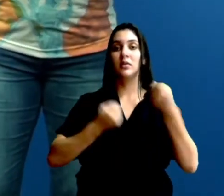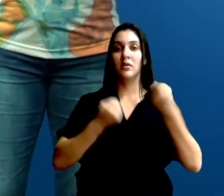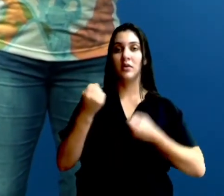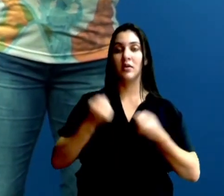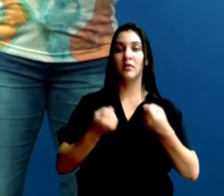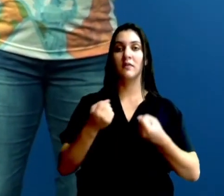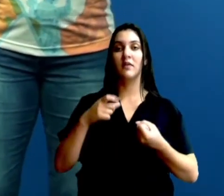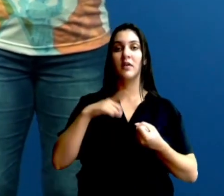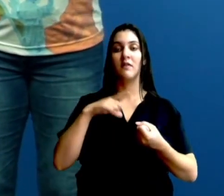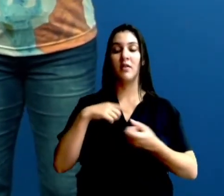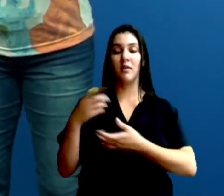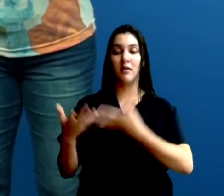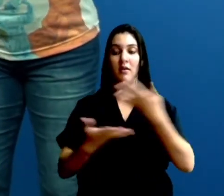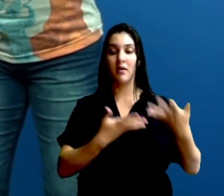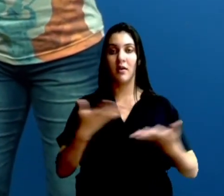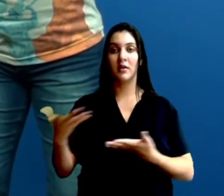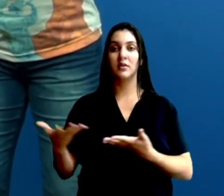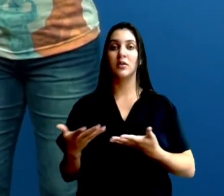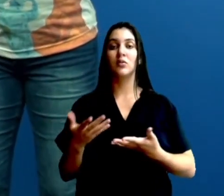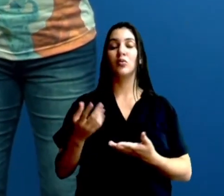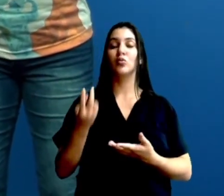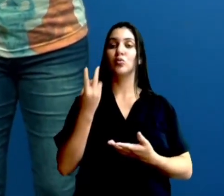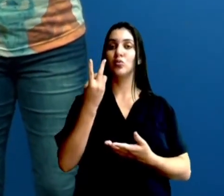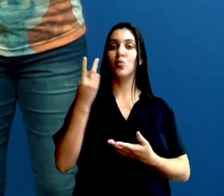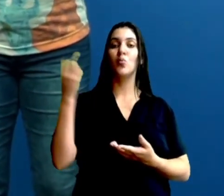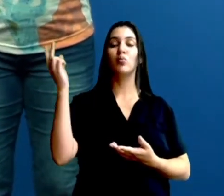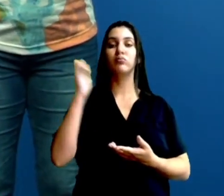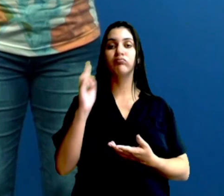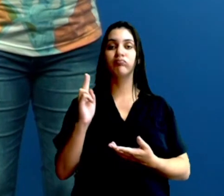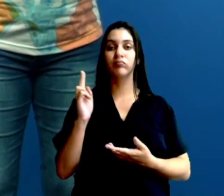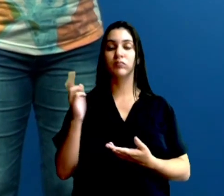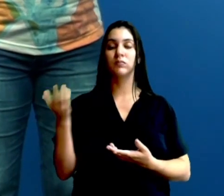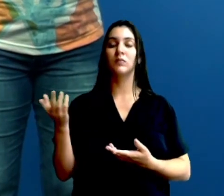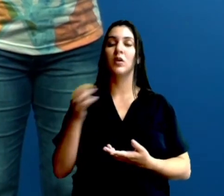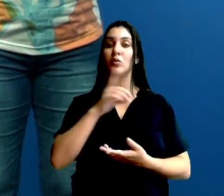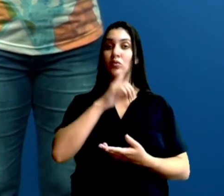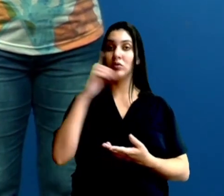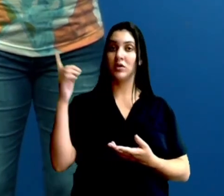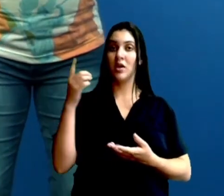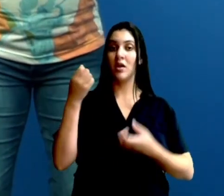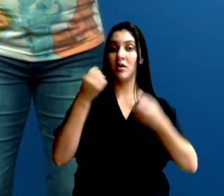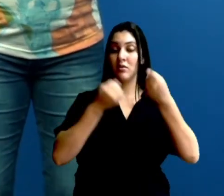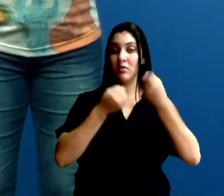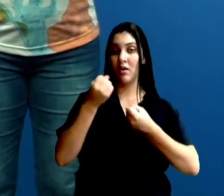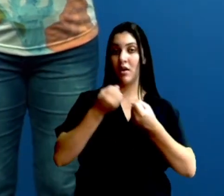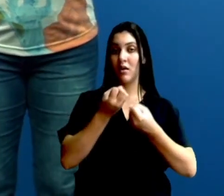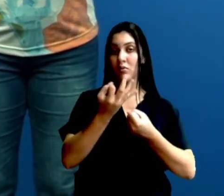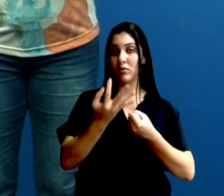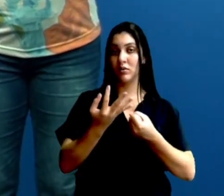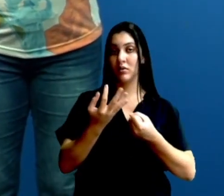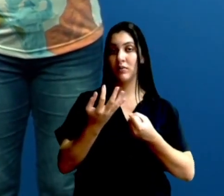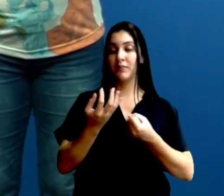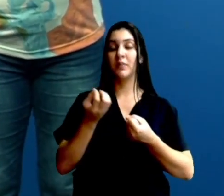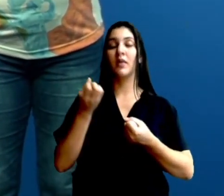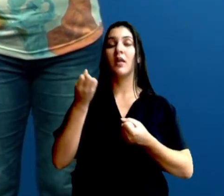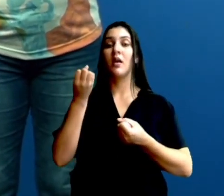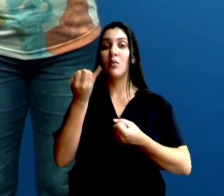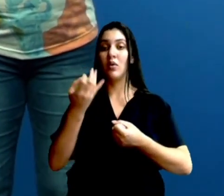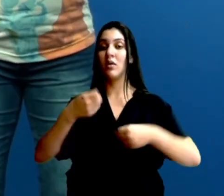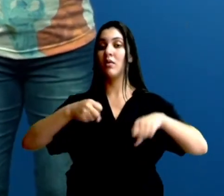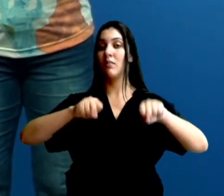automóveis que vai ter relação com o dobro, qual é o dia, né? Que a quantidade de automóveis, a quantidade